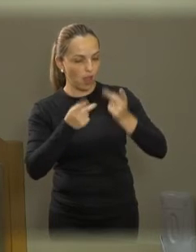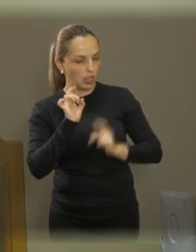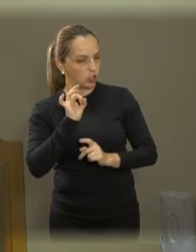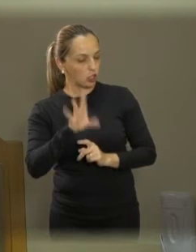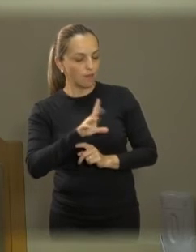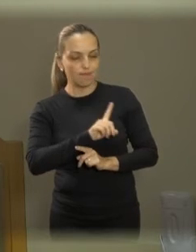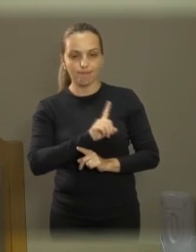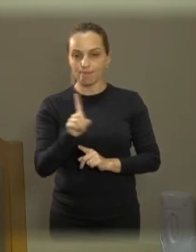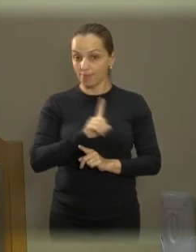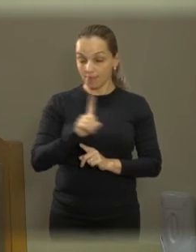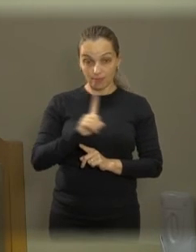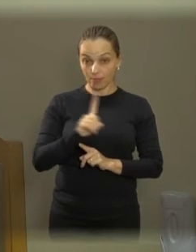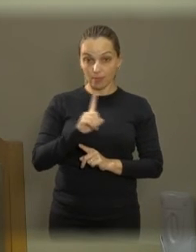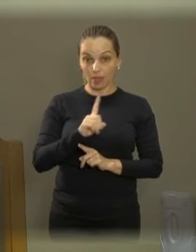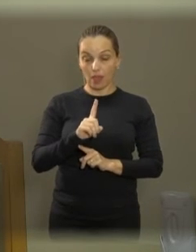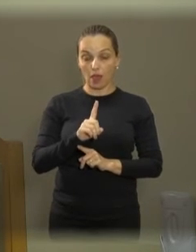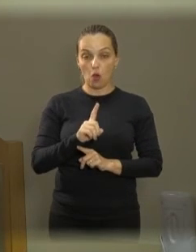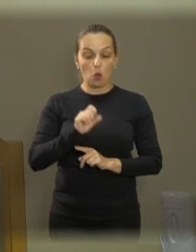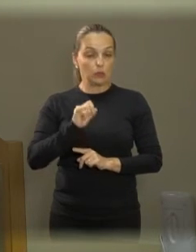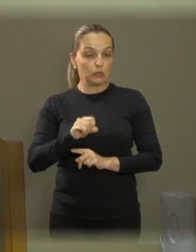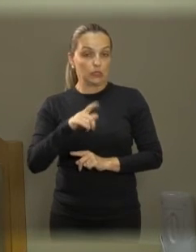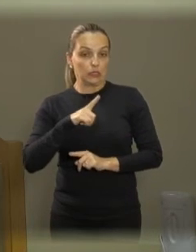nós pegarmos